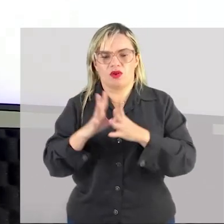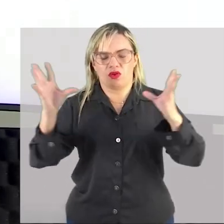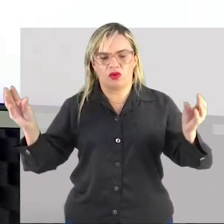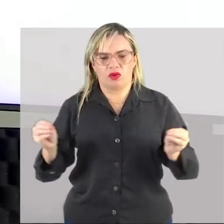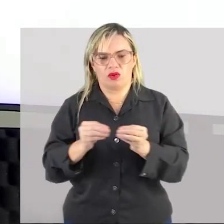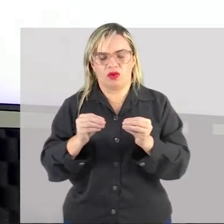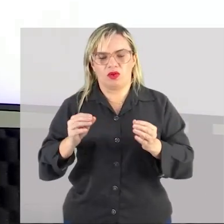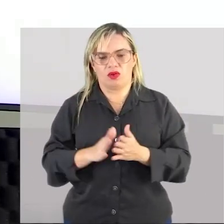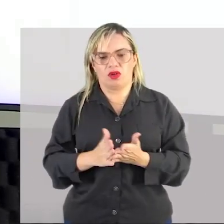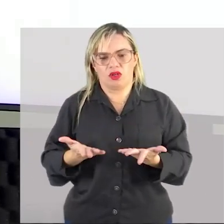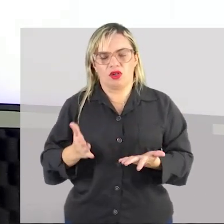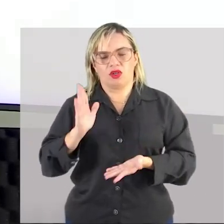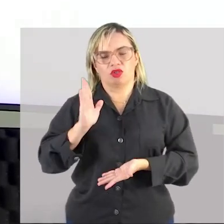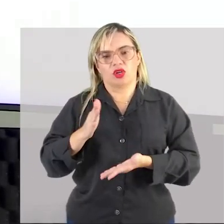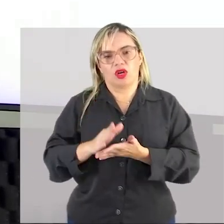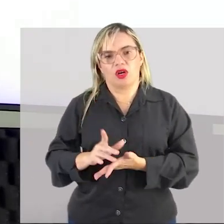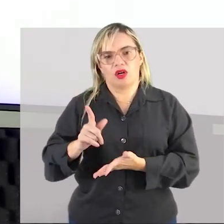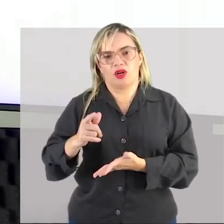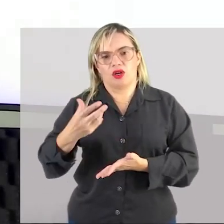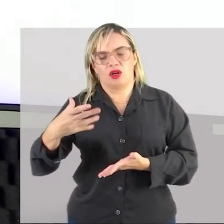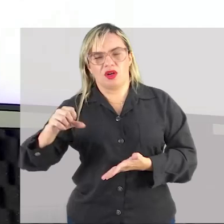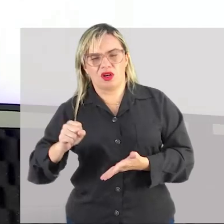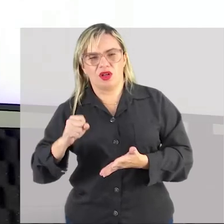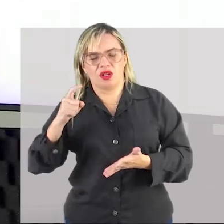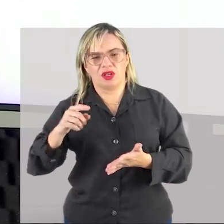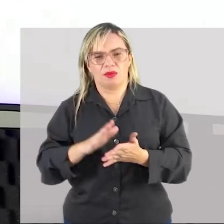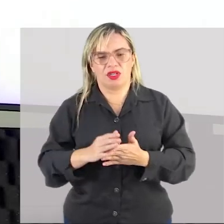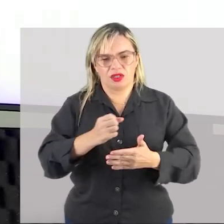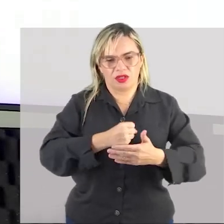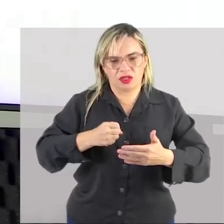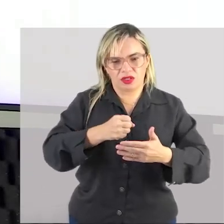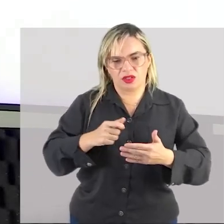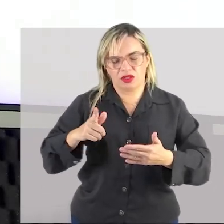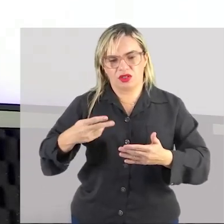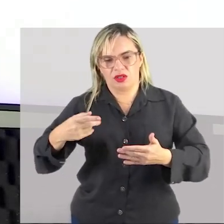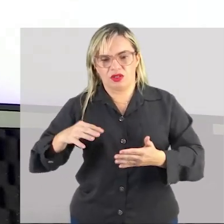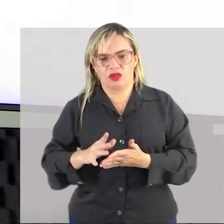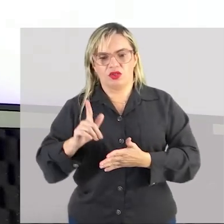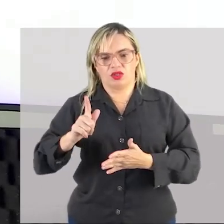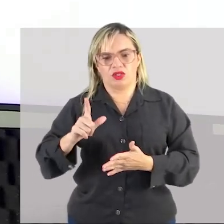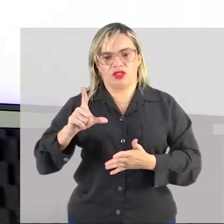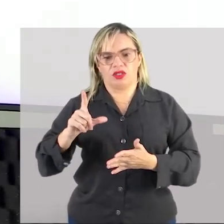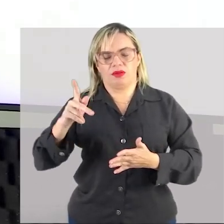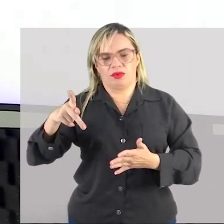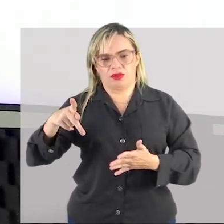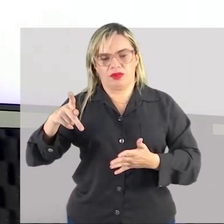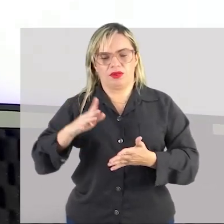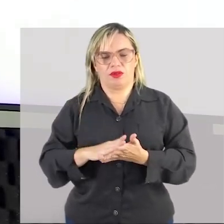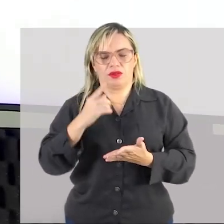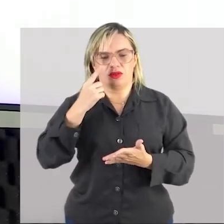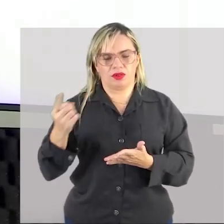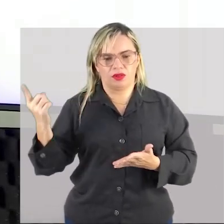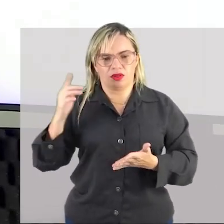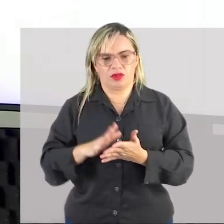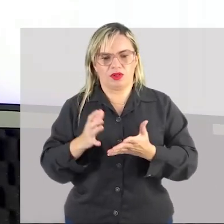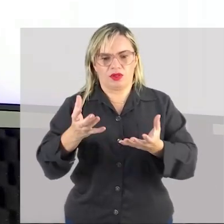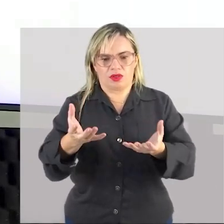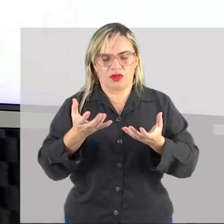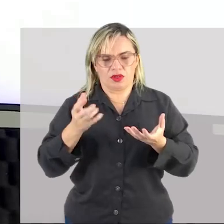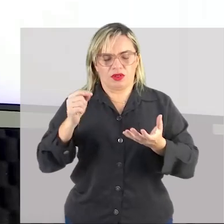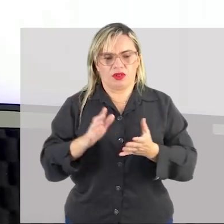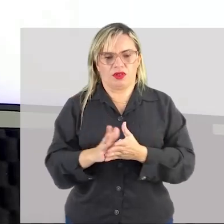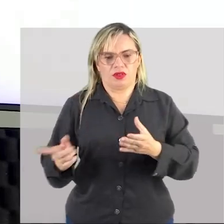Condensação. O gás não. Lembra do gás de cozinha? Gás liquefeito de petróleo? Aqui, se eu